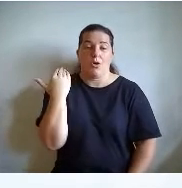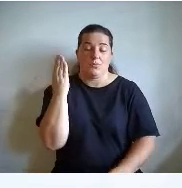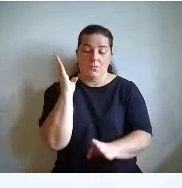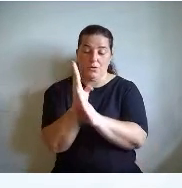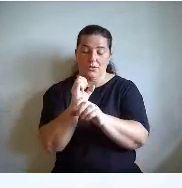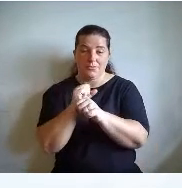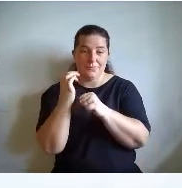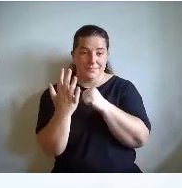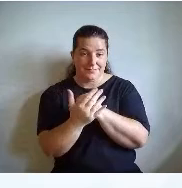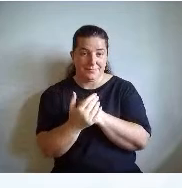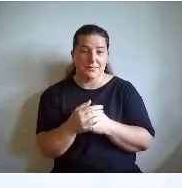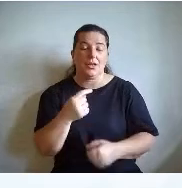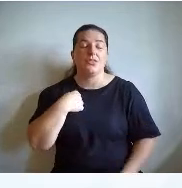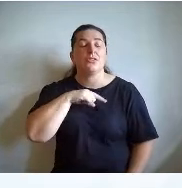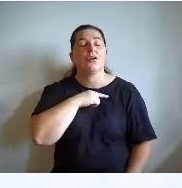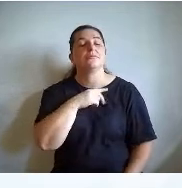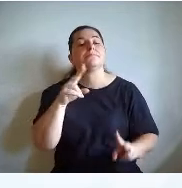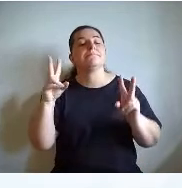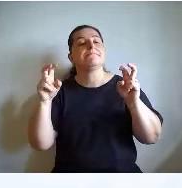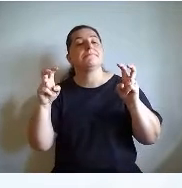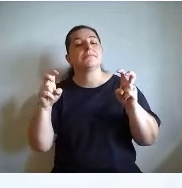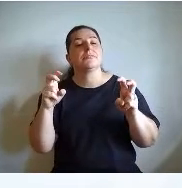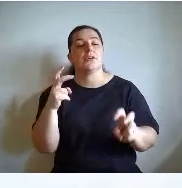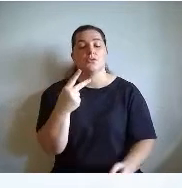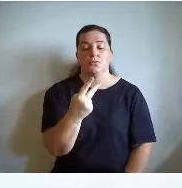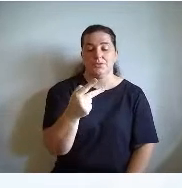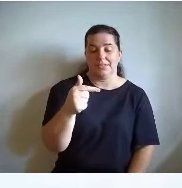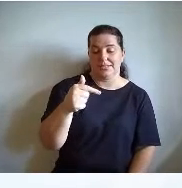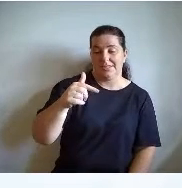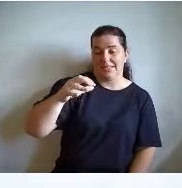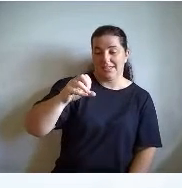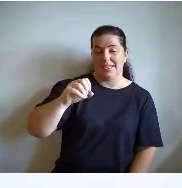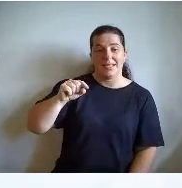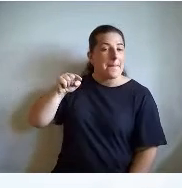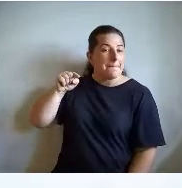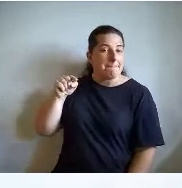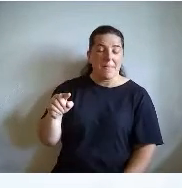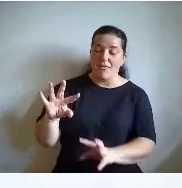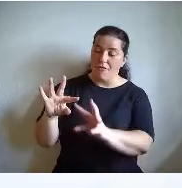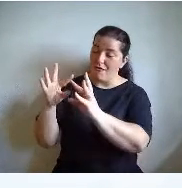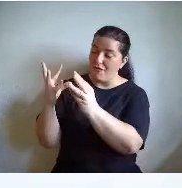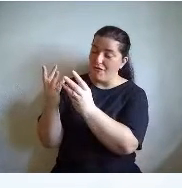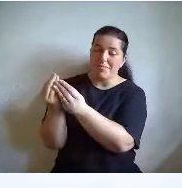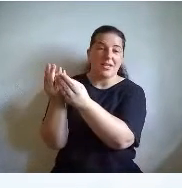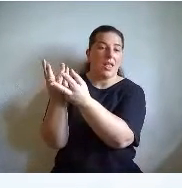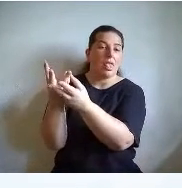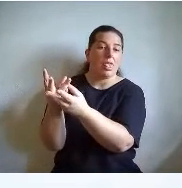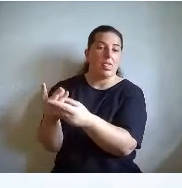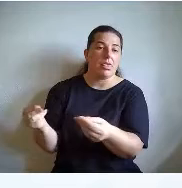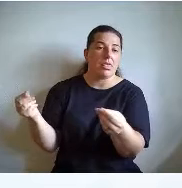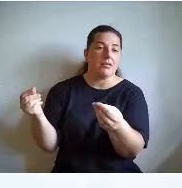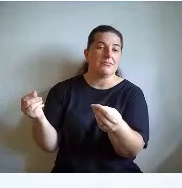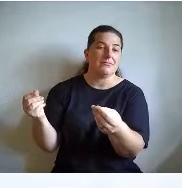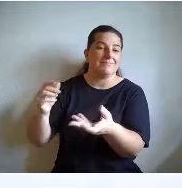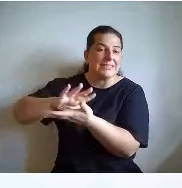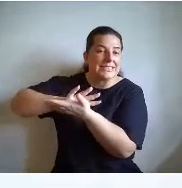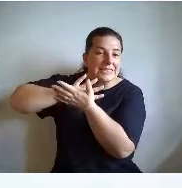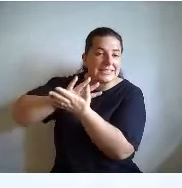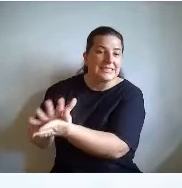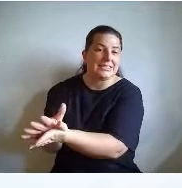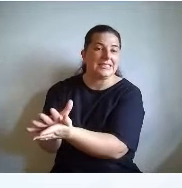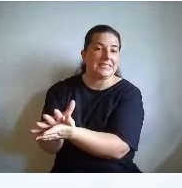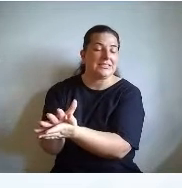falando de 270 mil famílias que foram dizimadas. E os órfãos dessas